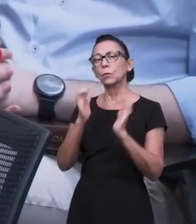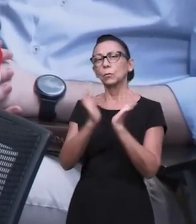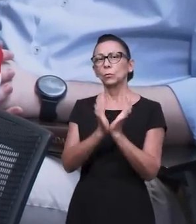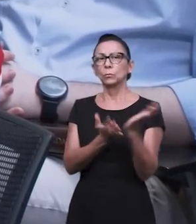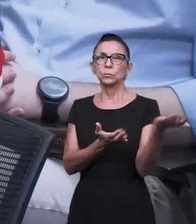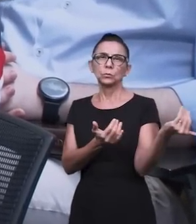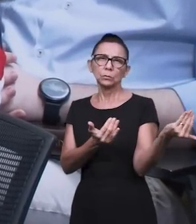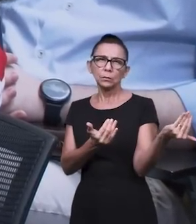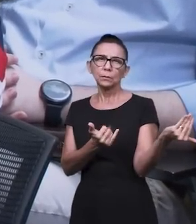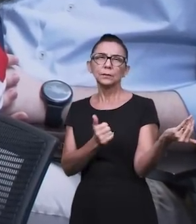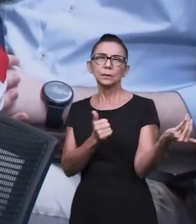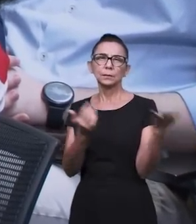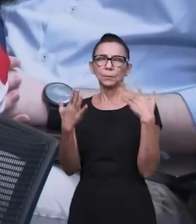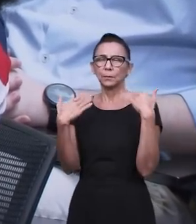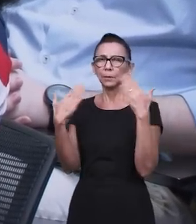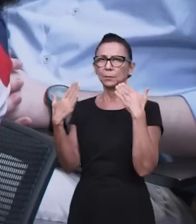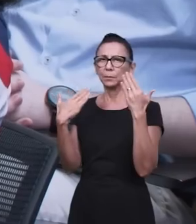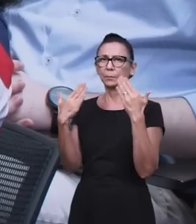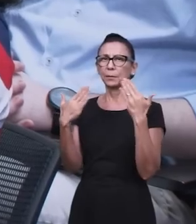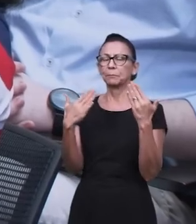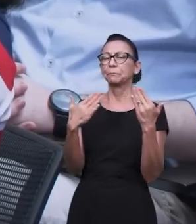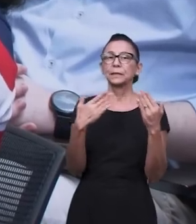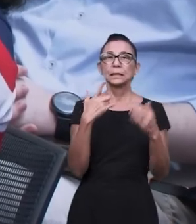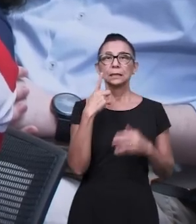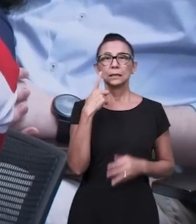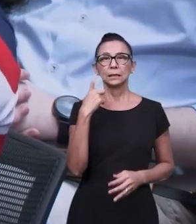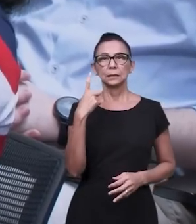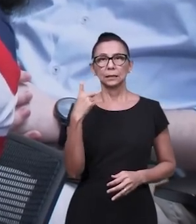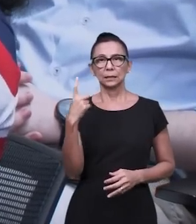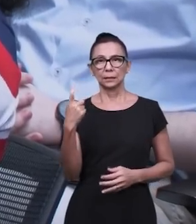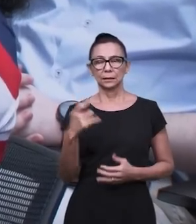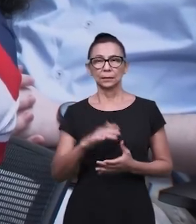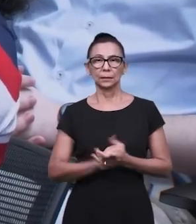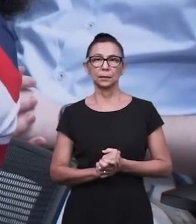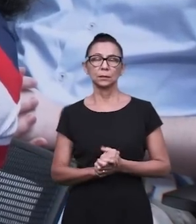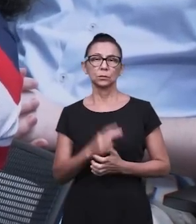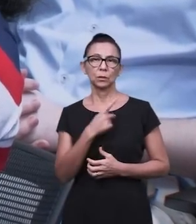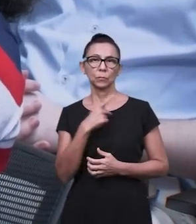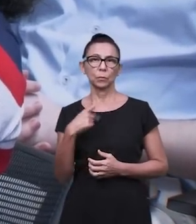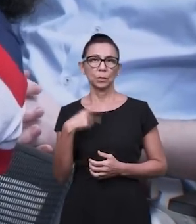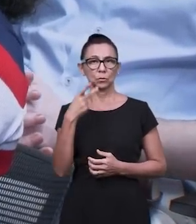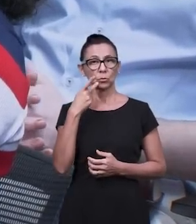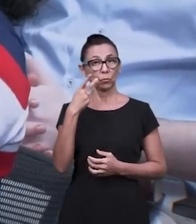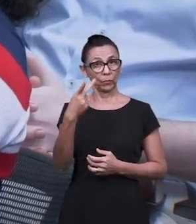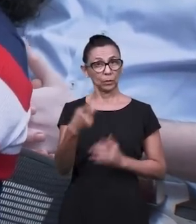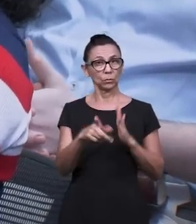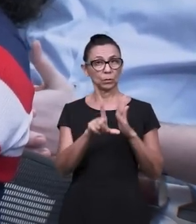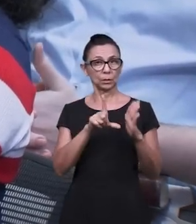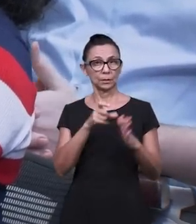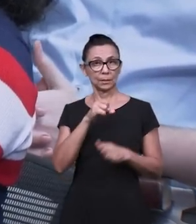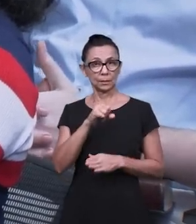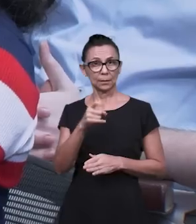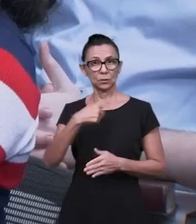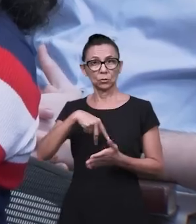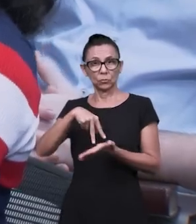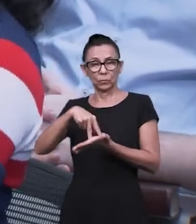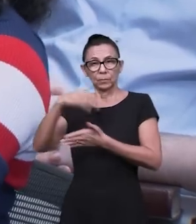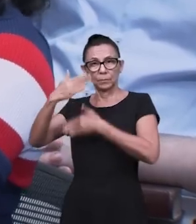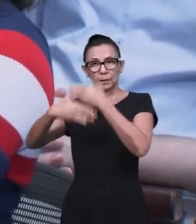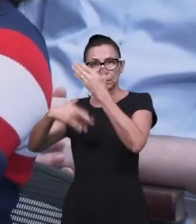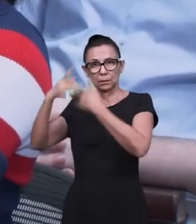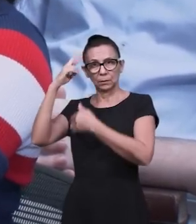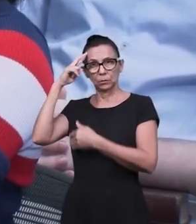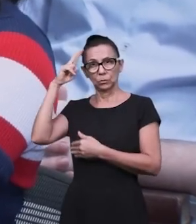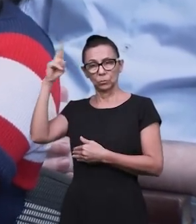estava com um grupo de jovens e é interessante que, assim como o pastor Jerônimo falou, né, se a gente permanecer na presença do